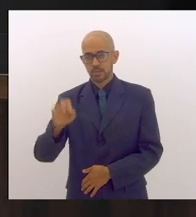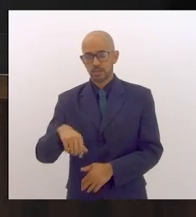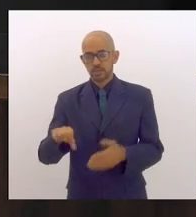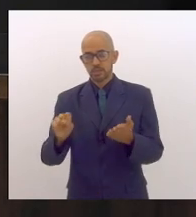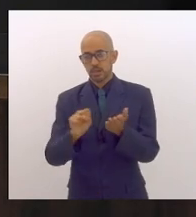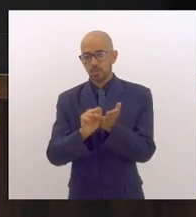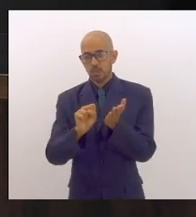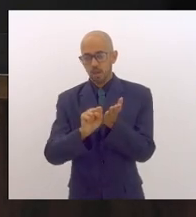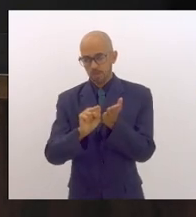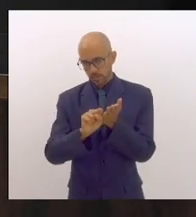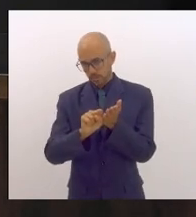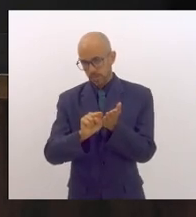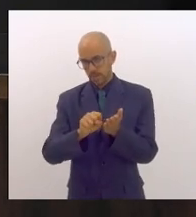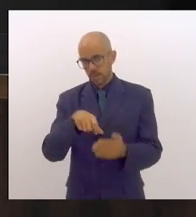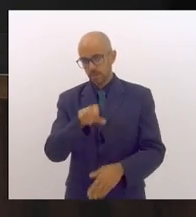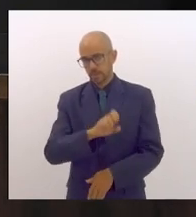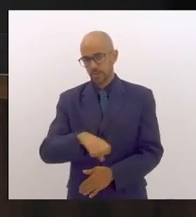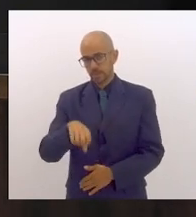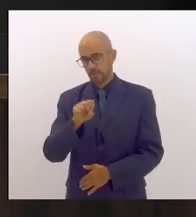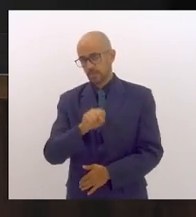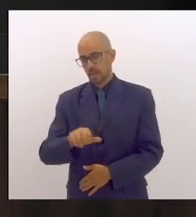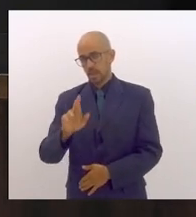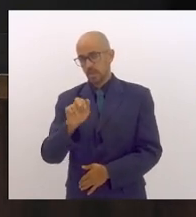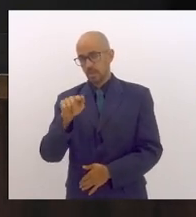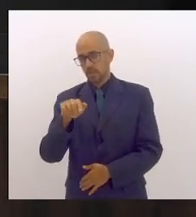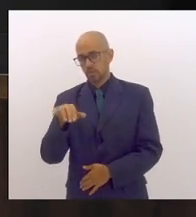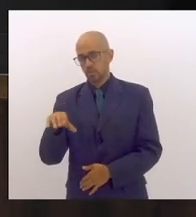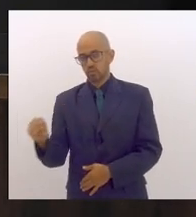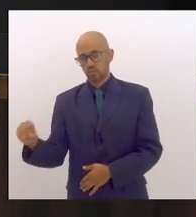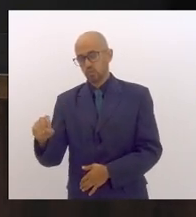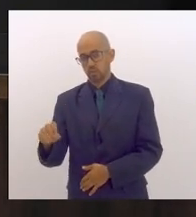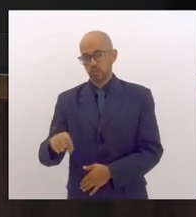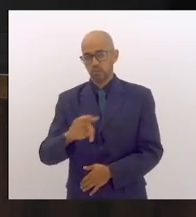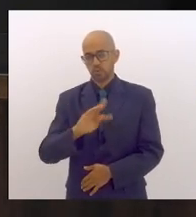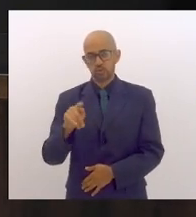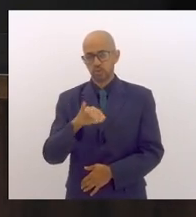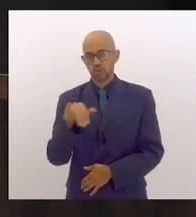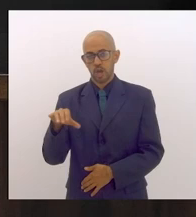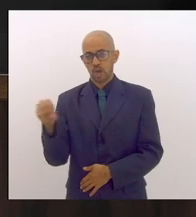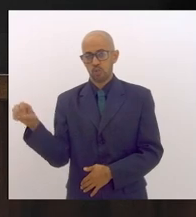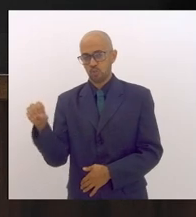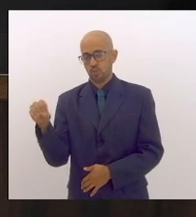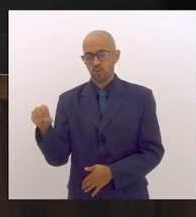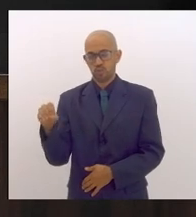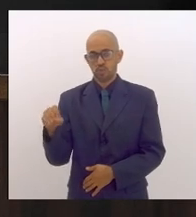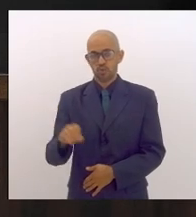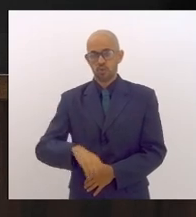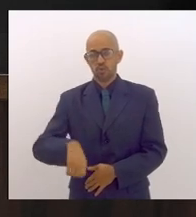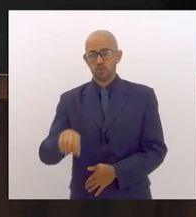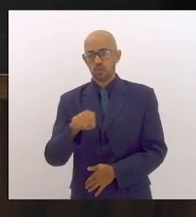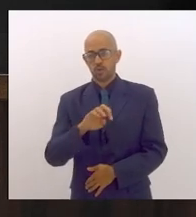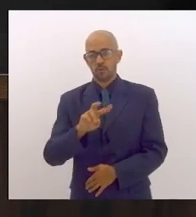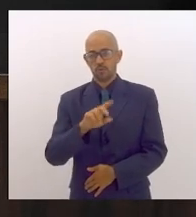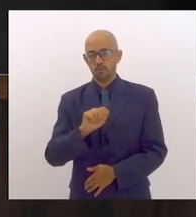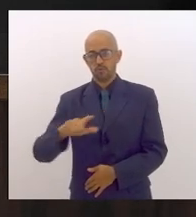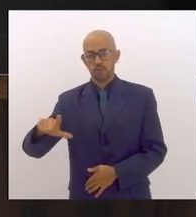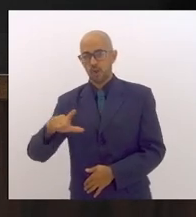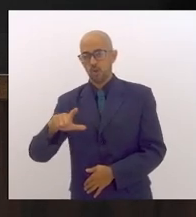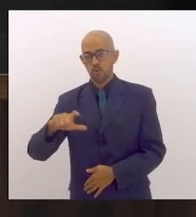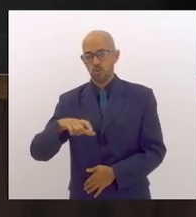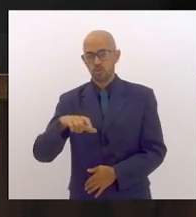Malafaia, deputado Sérgio Loubach, deputado Tiago Pampulha, deputado Valdo